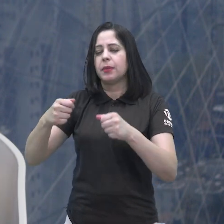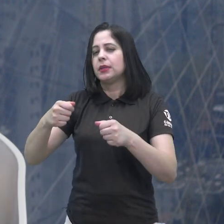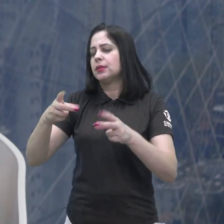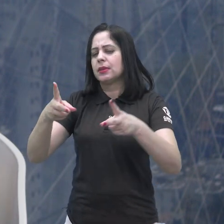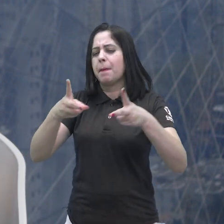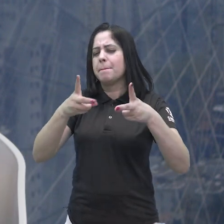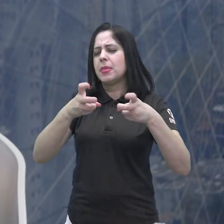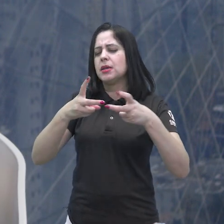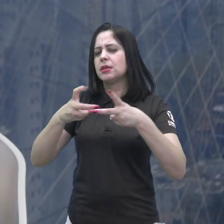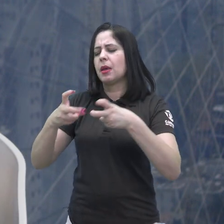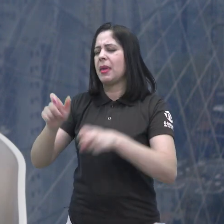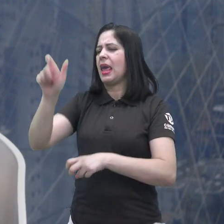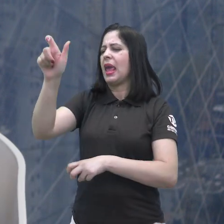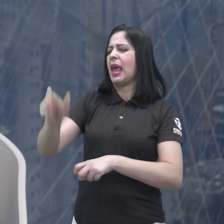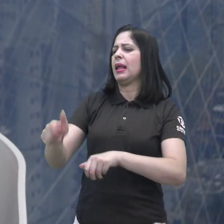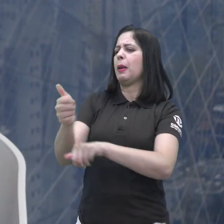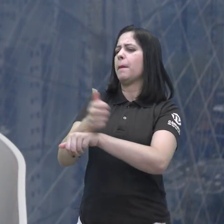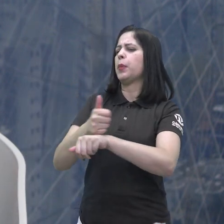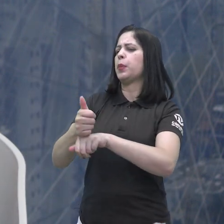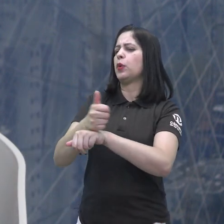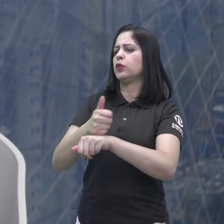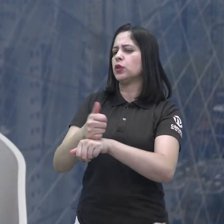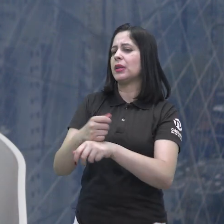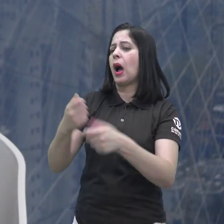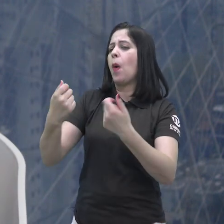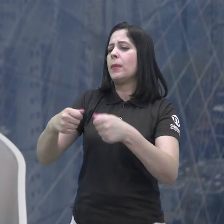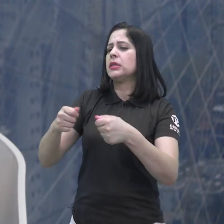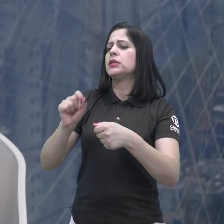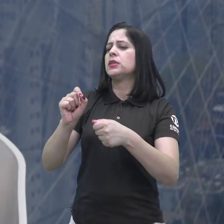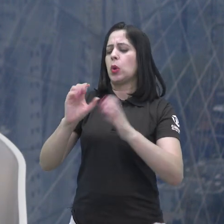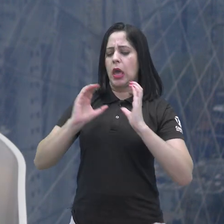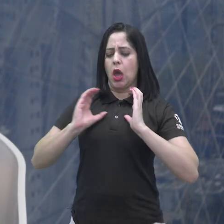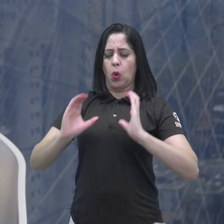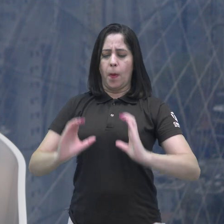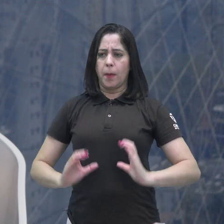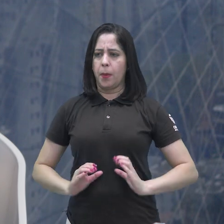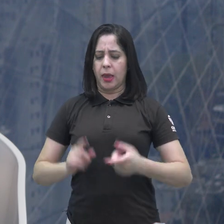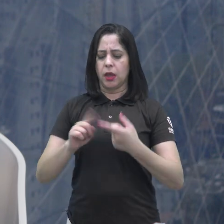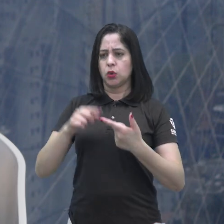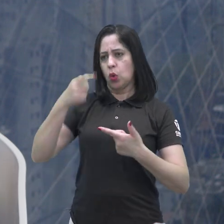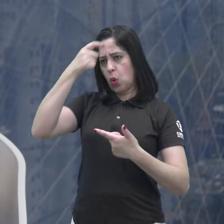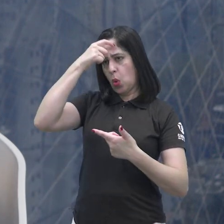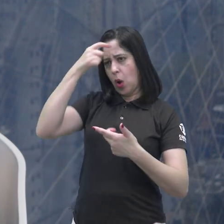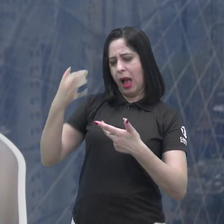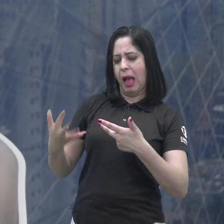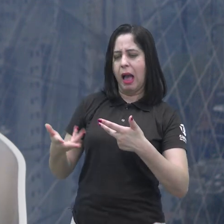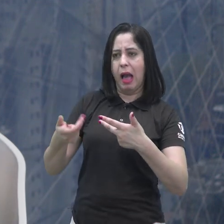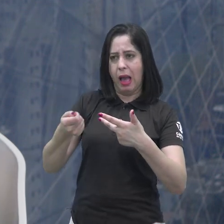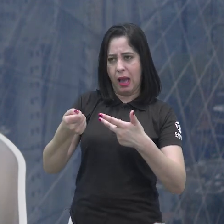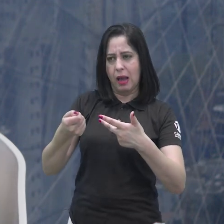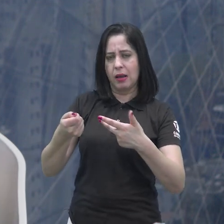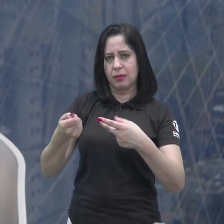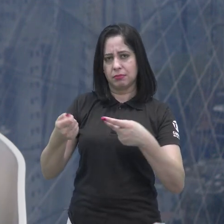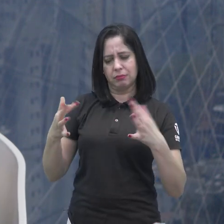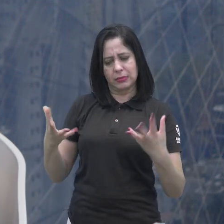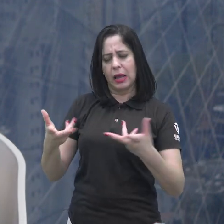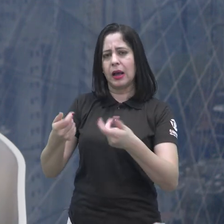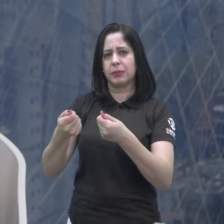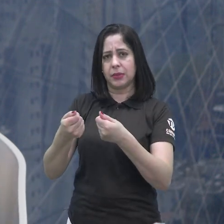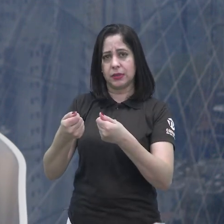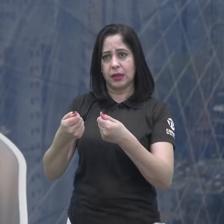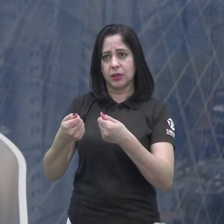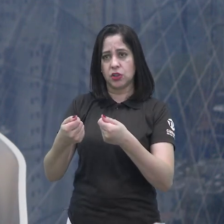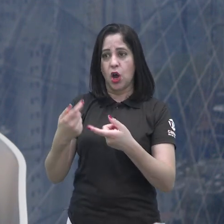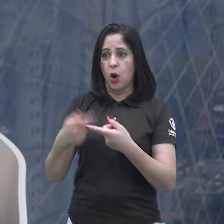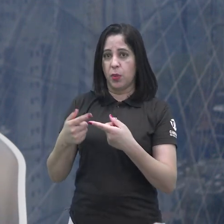desenho necessário desse profissional, tanto em relação às hard skills, quanto em relação às soft skills, que a professora colocou muito bem para a gente, né?